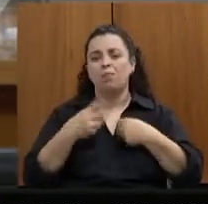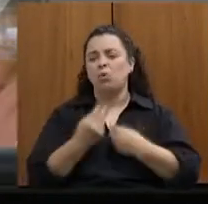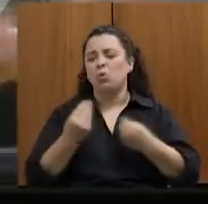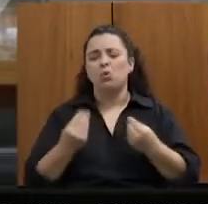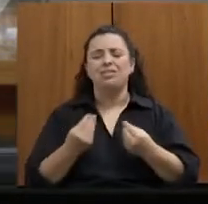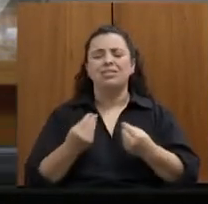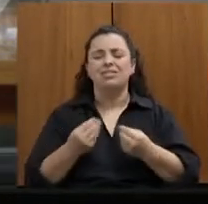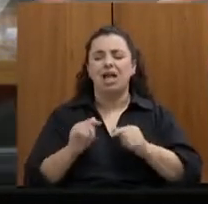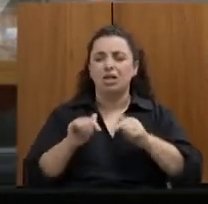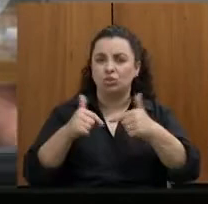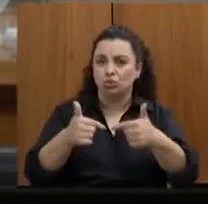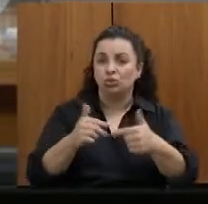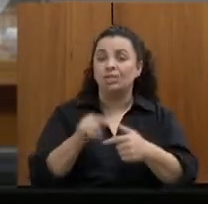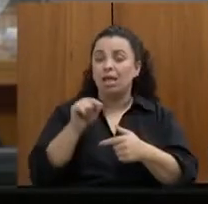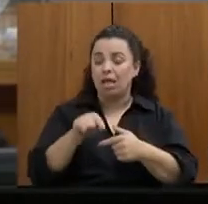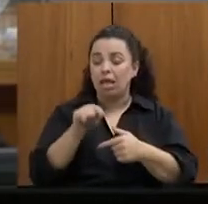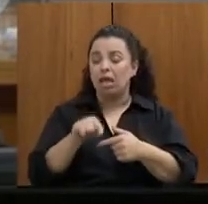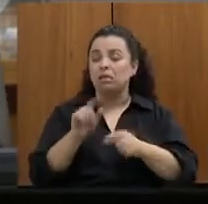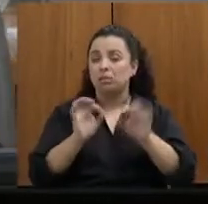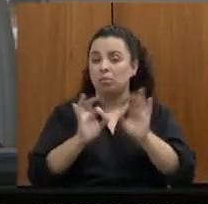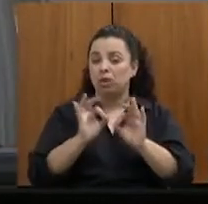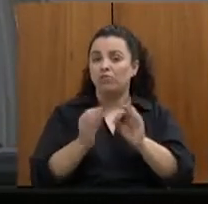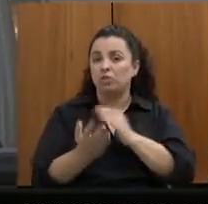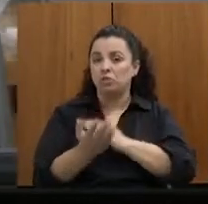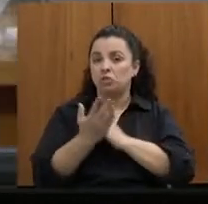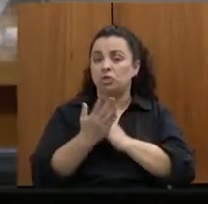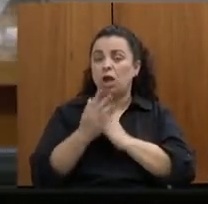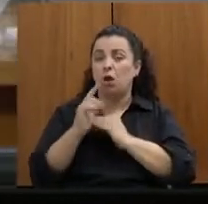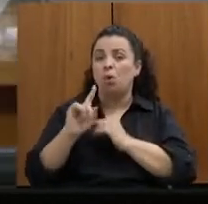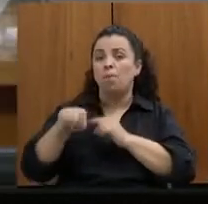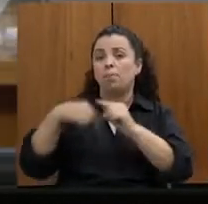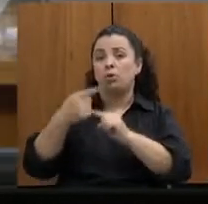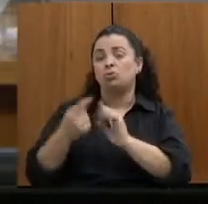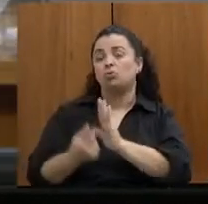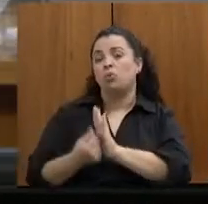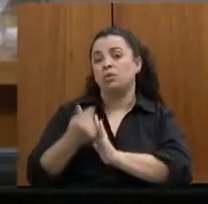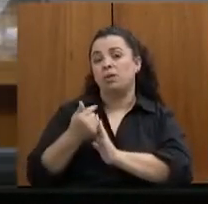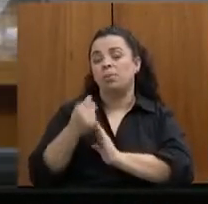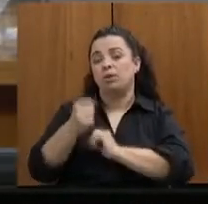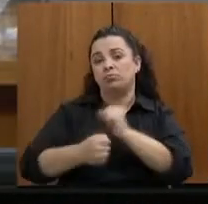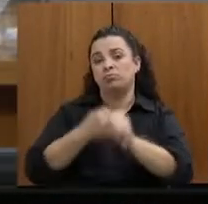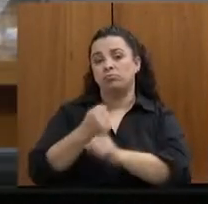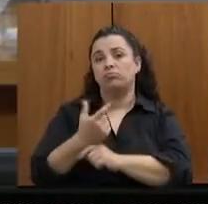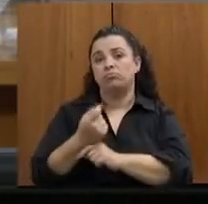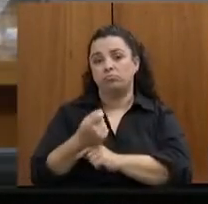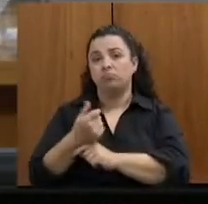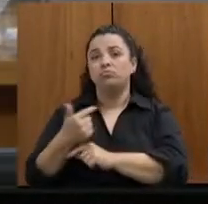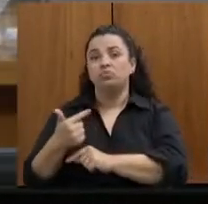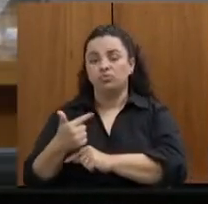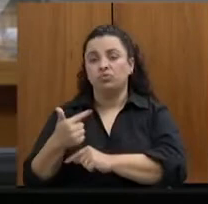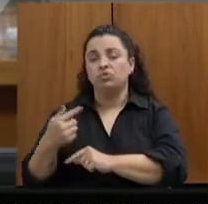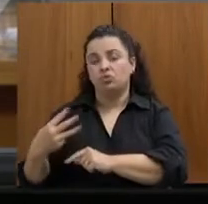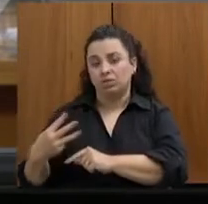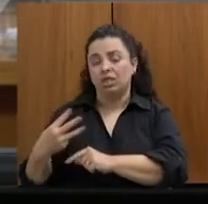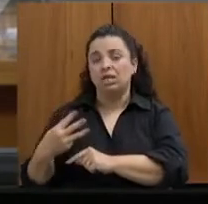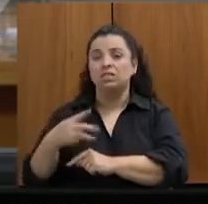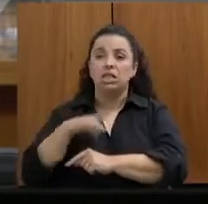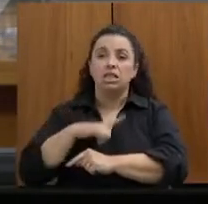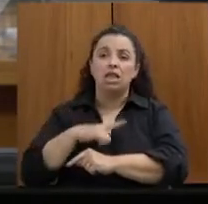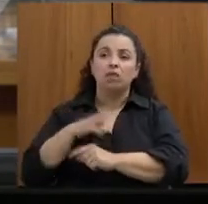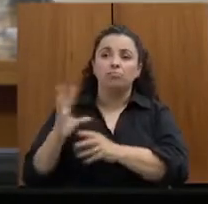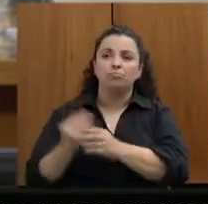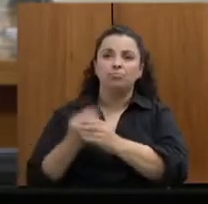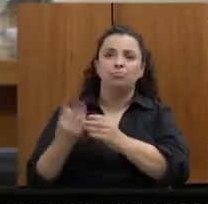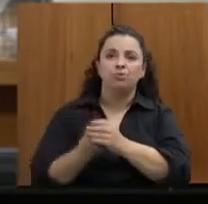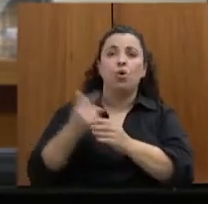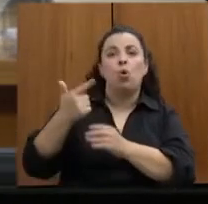plano vai nos orientar à elaboração do próximo orçamento de 2023, deputado, e com outras ações.